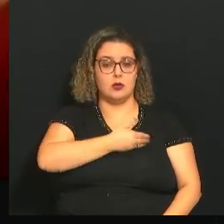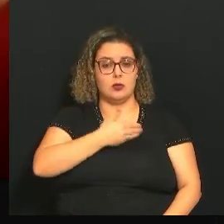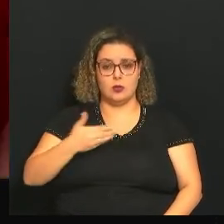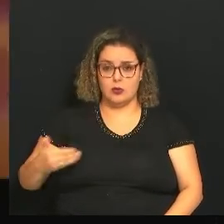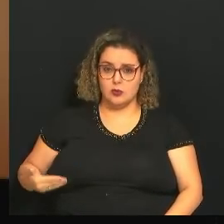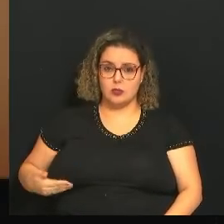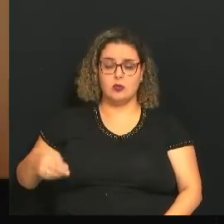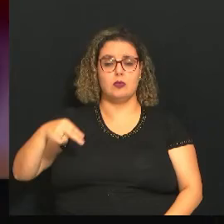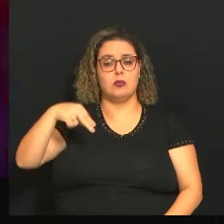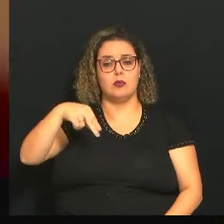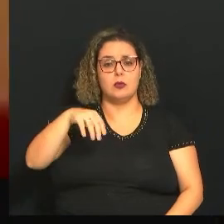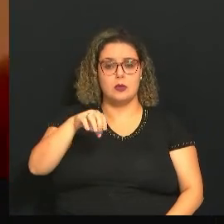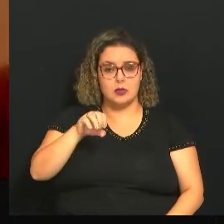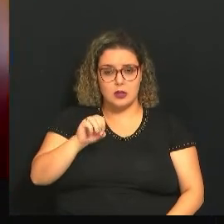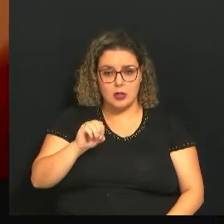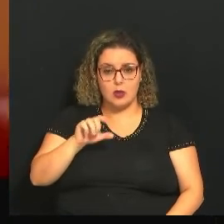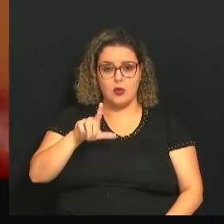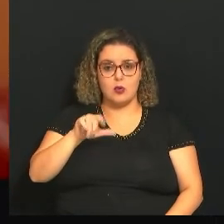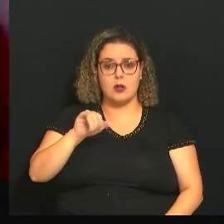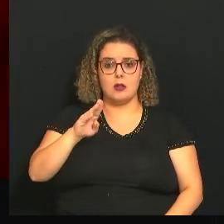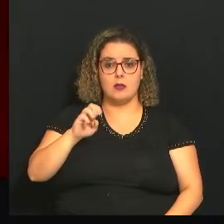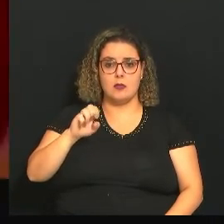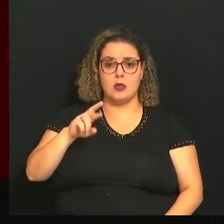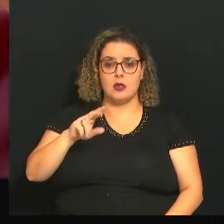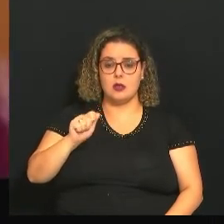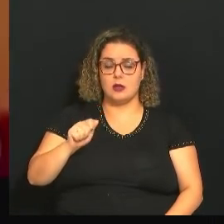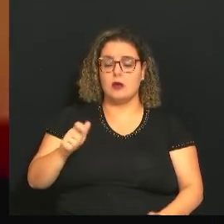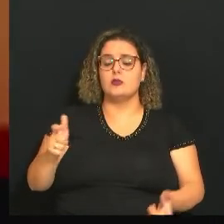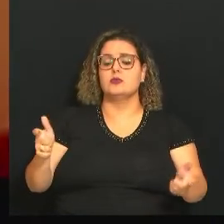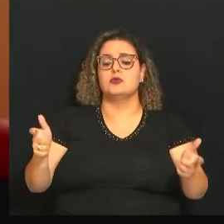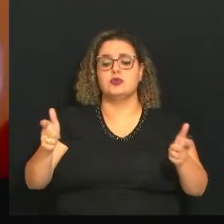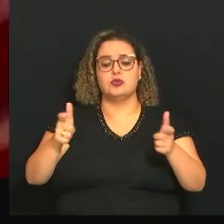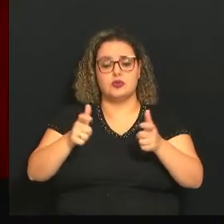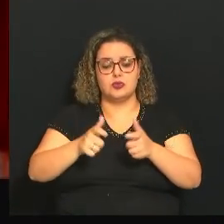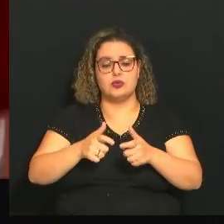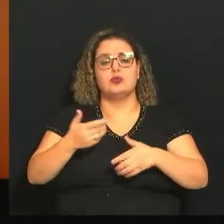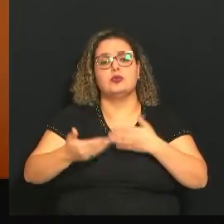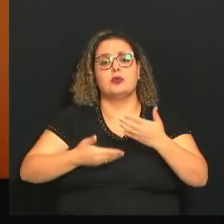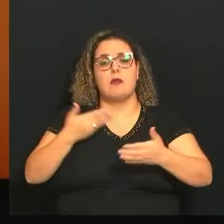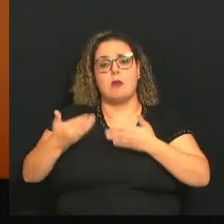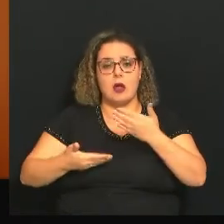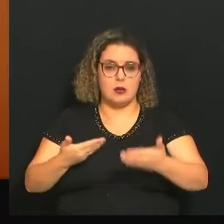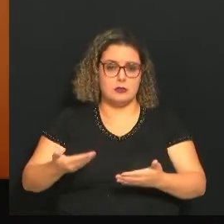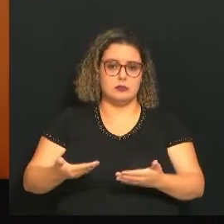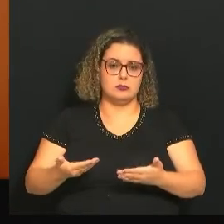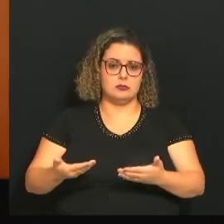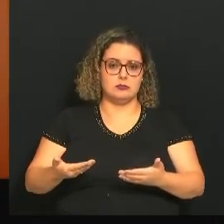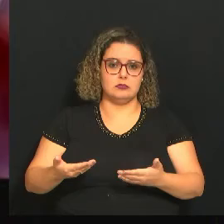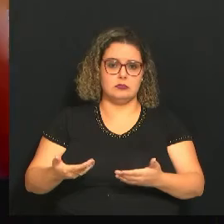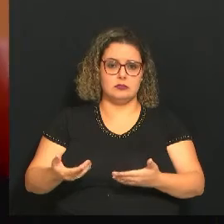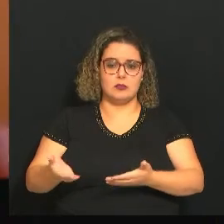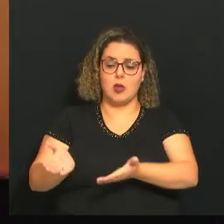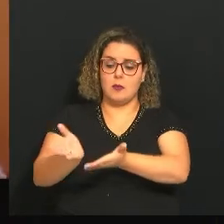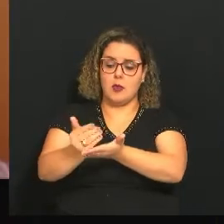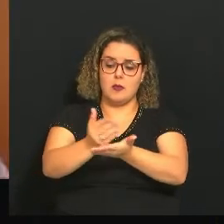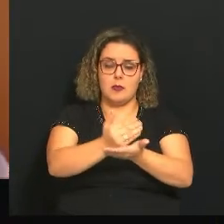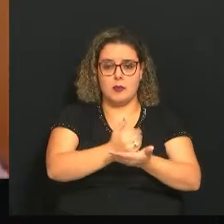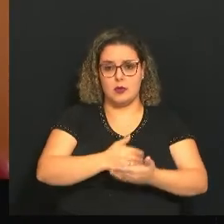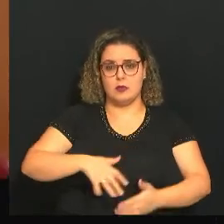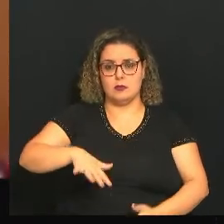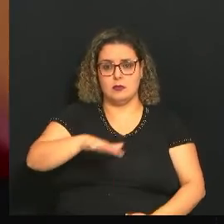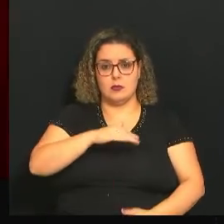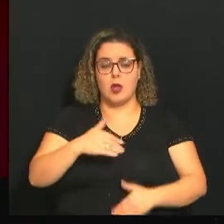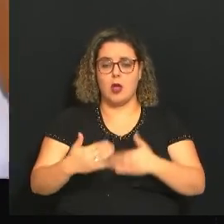neoliberal de reduzir o Estado, de reduzir o serviço e a arrecadação ficar para um setor